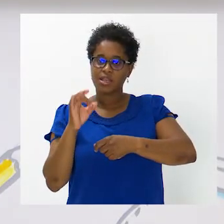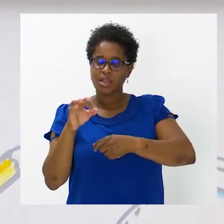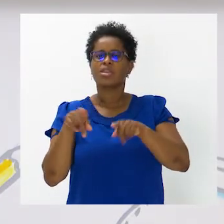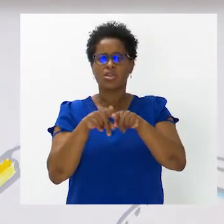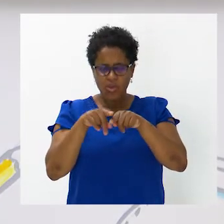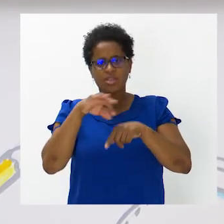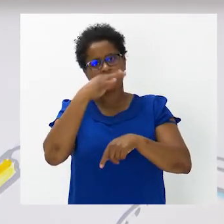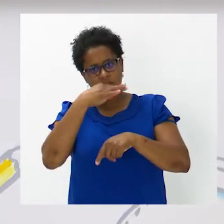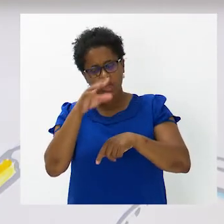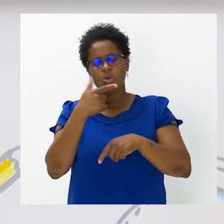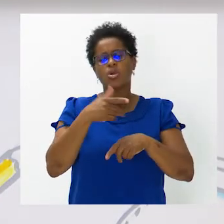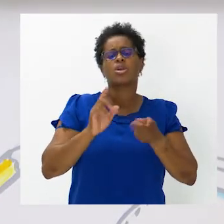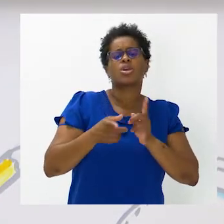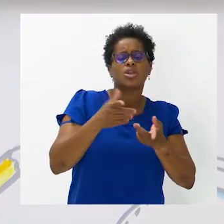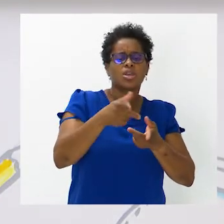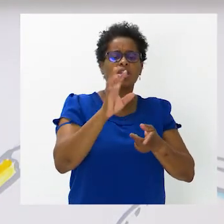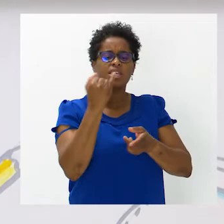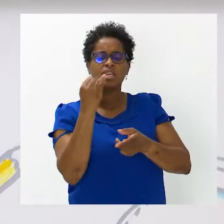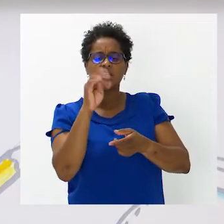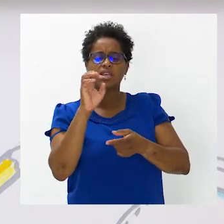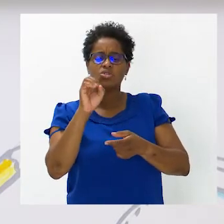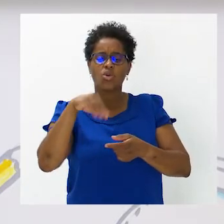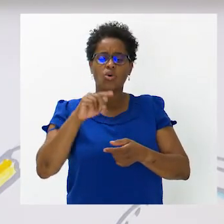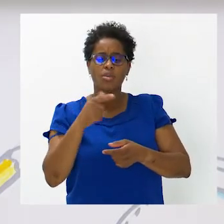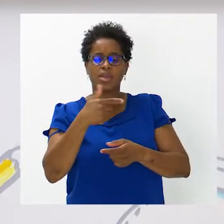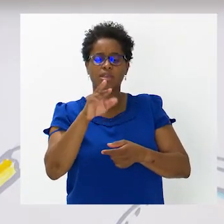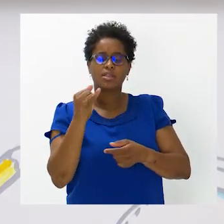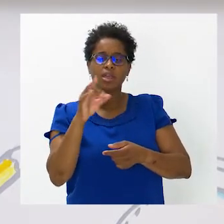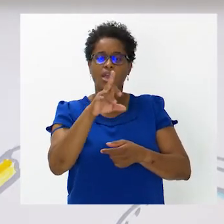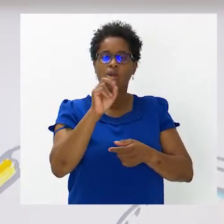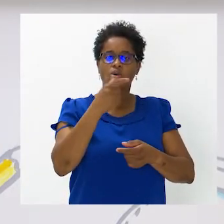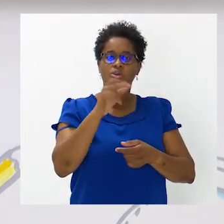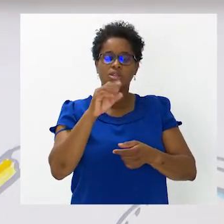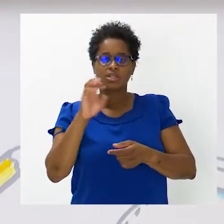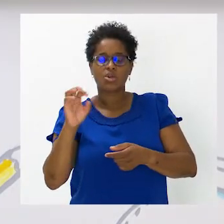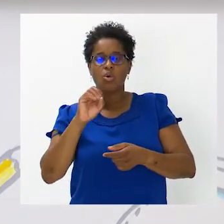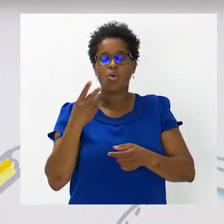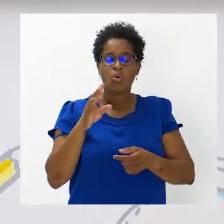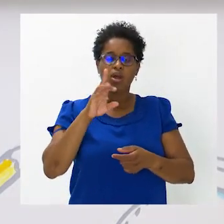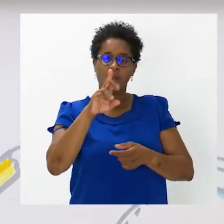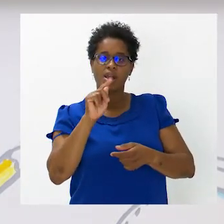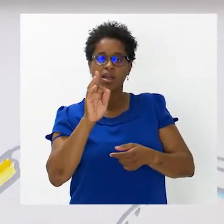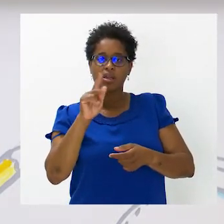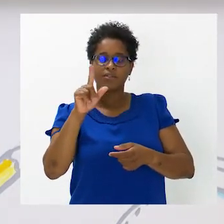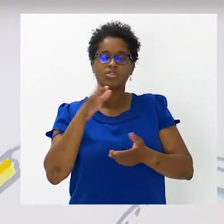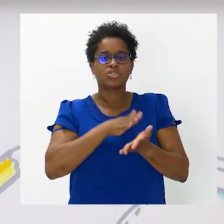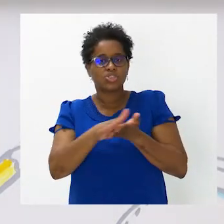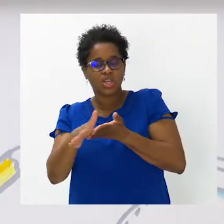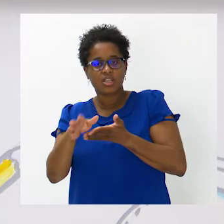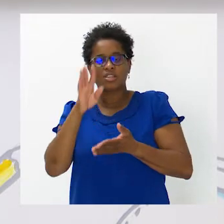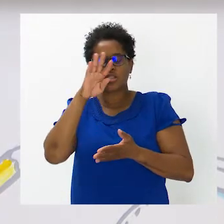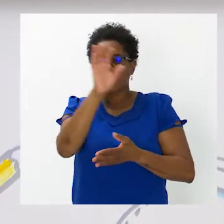o tipo de isometria, que é a rotação ou reflexão deslizante. Bom, se vocês repararem aqui, a